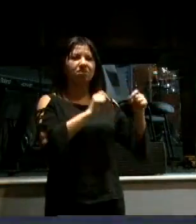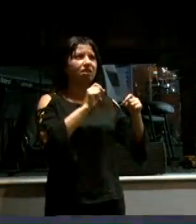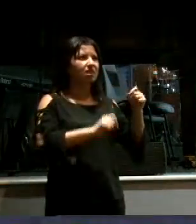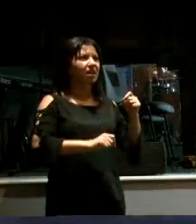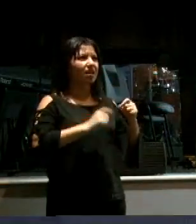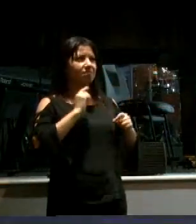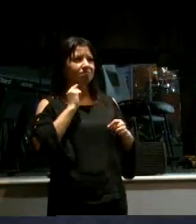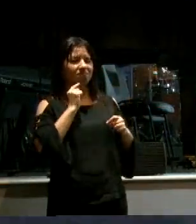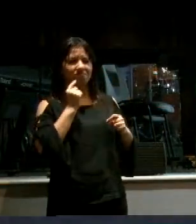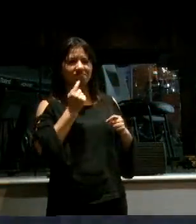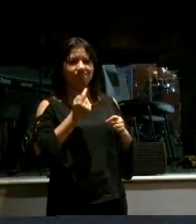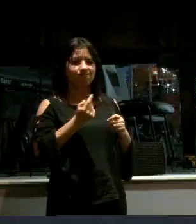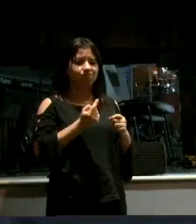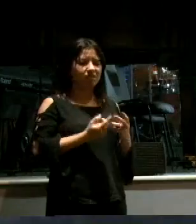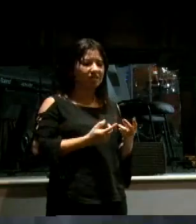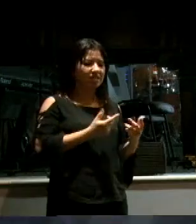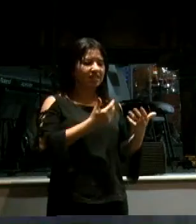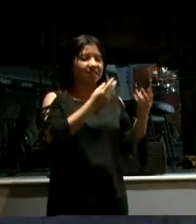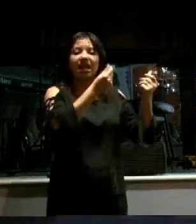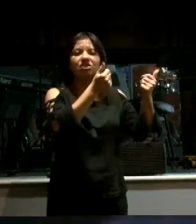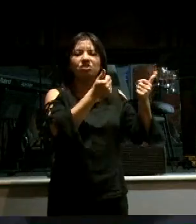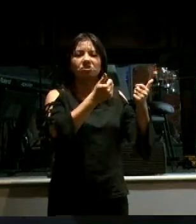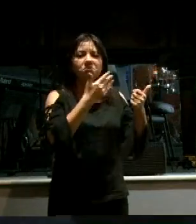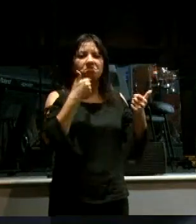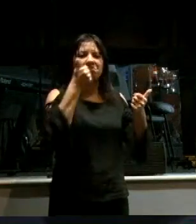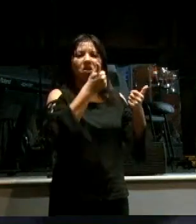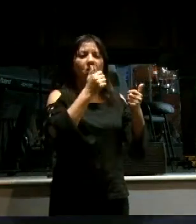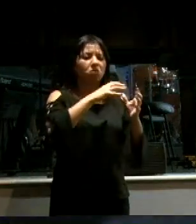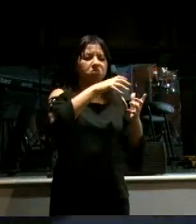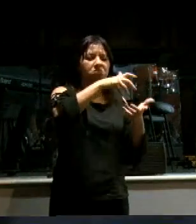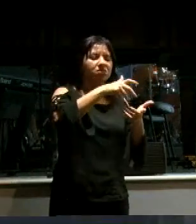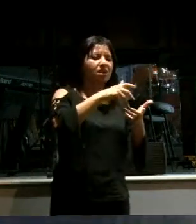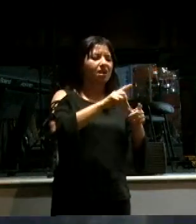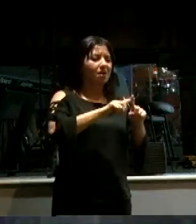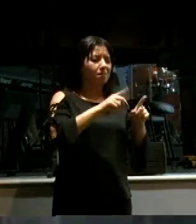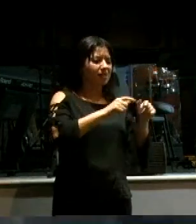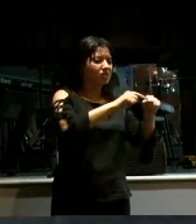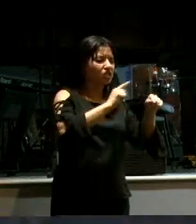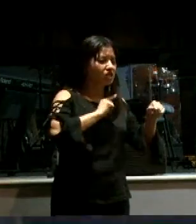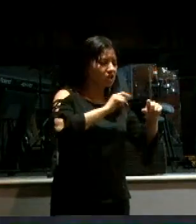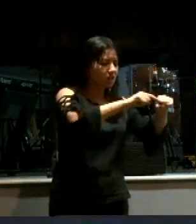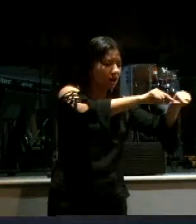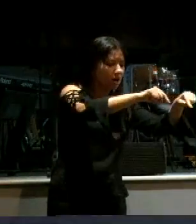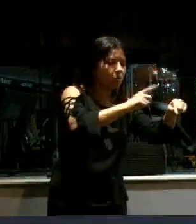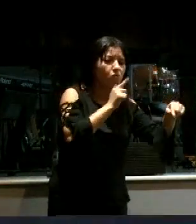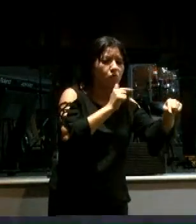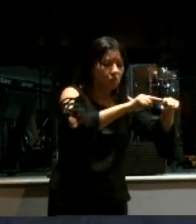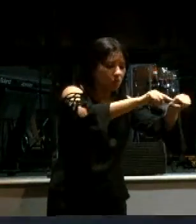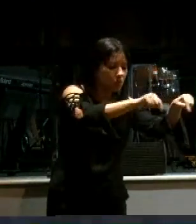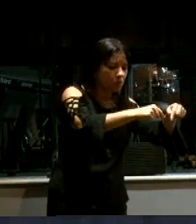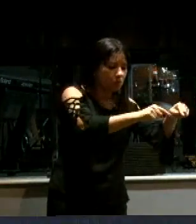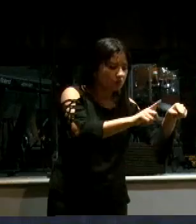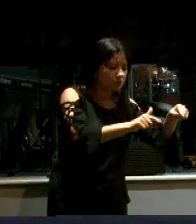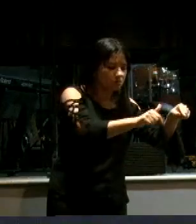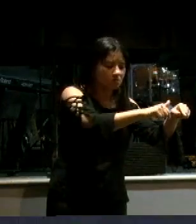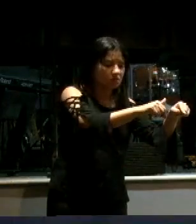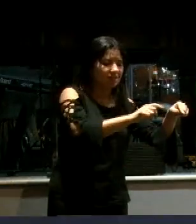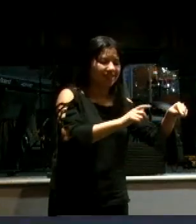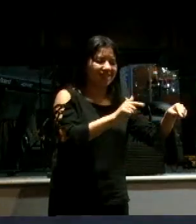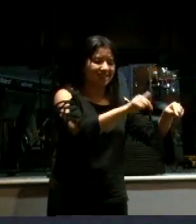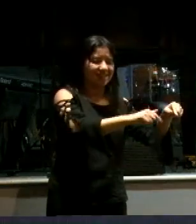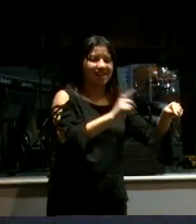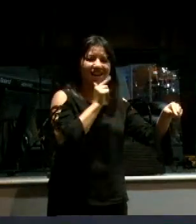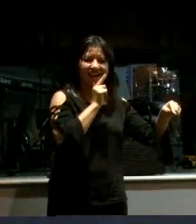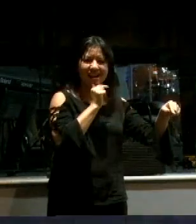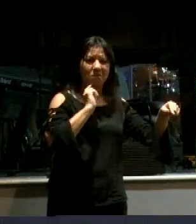E o texto bíblico diz que, por conta daquela água estar contaminada, nada crescia em volta. E